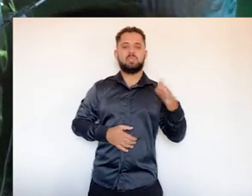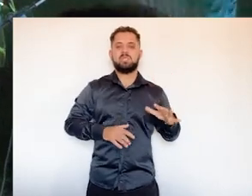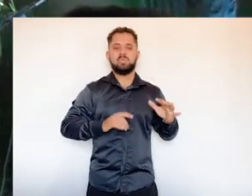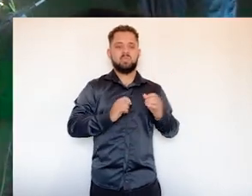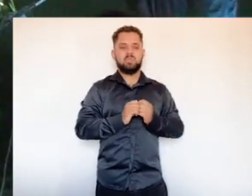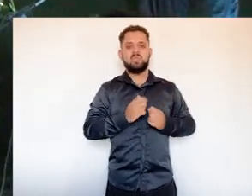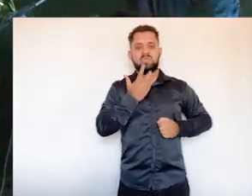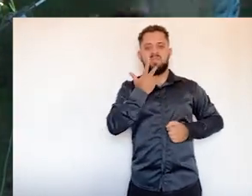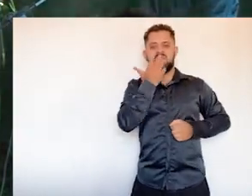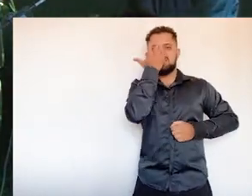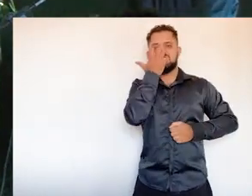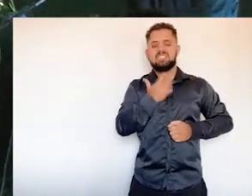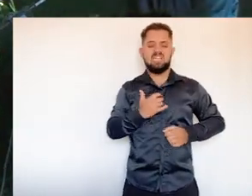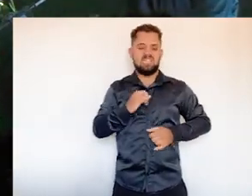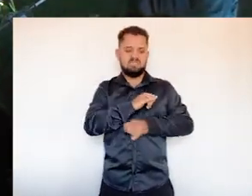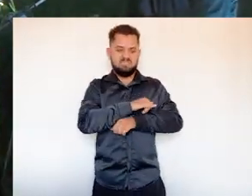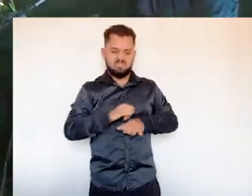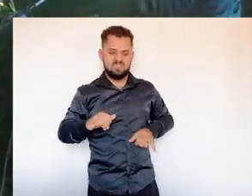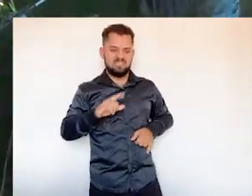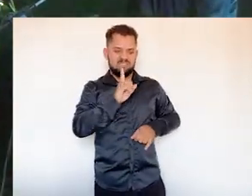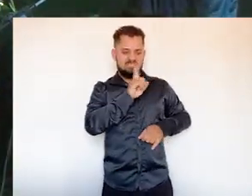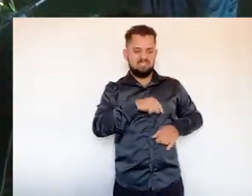sou